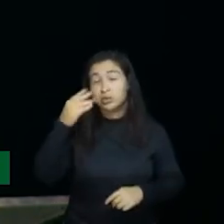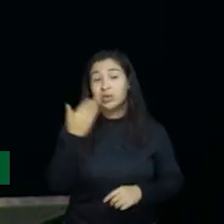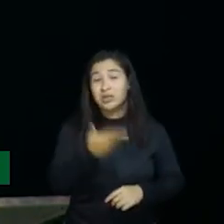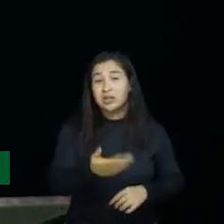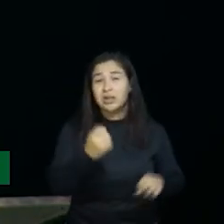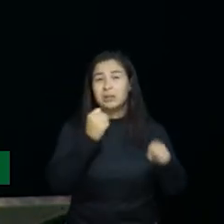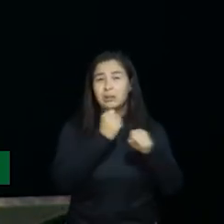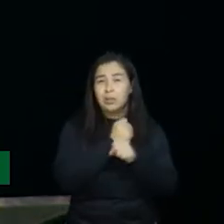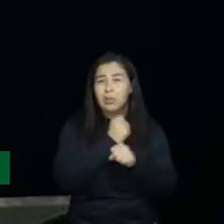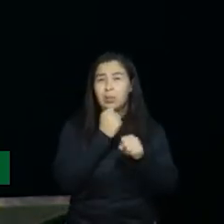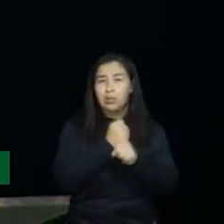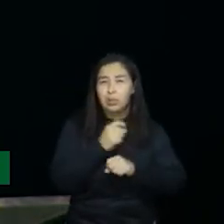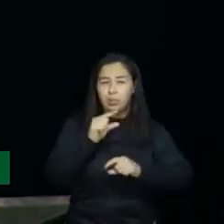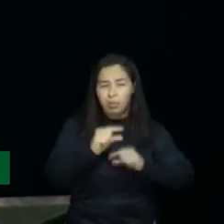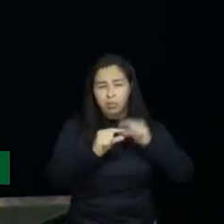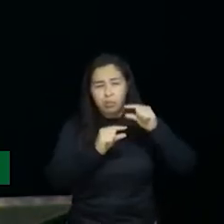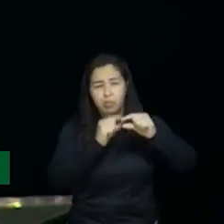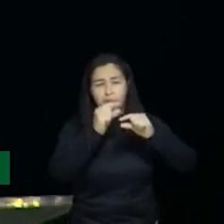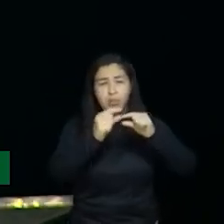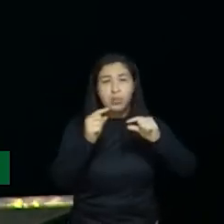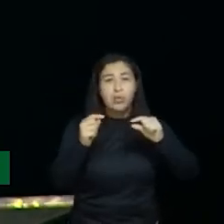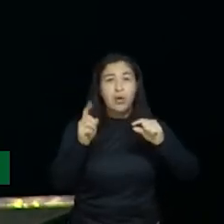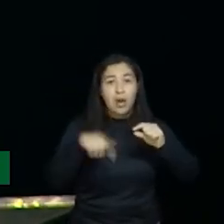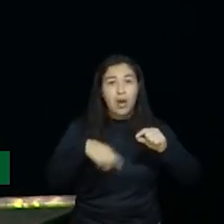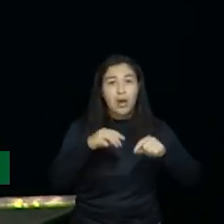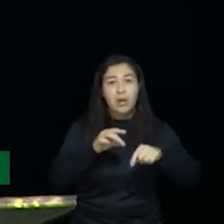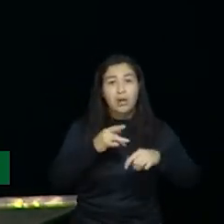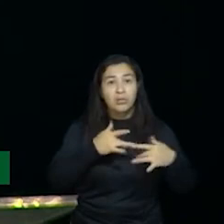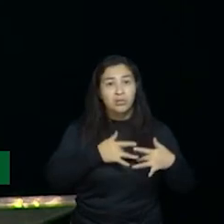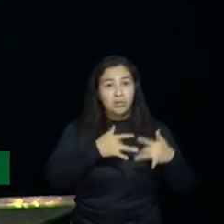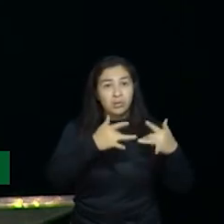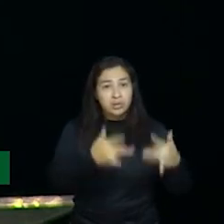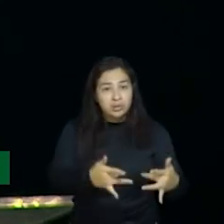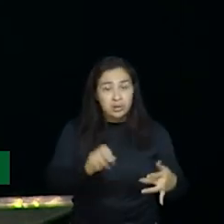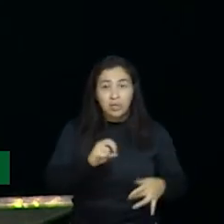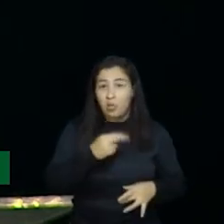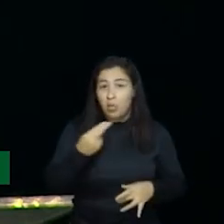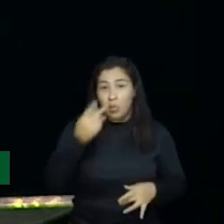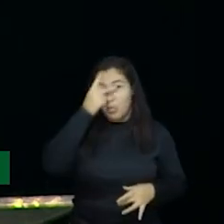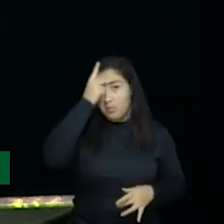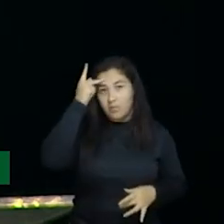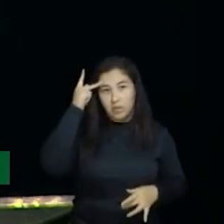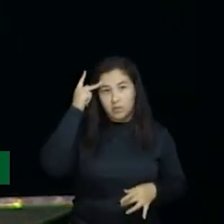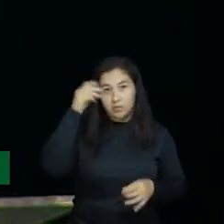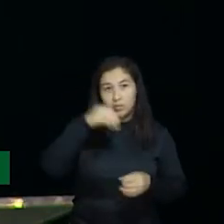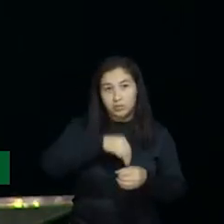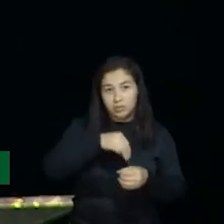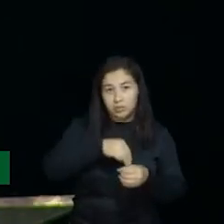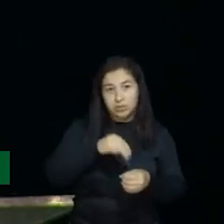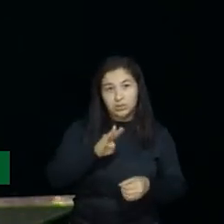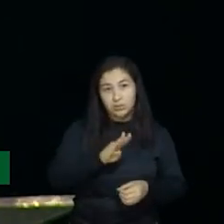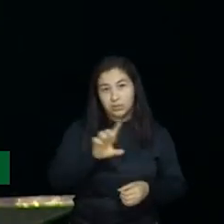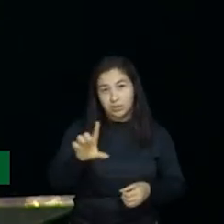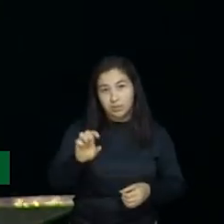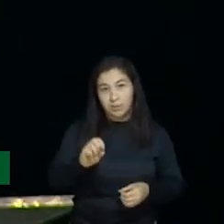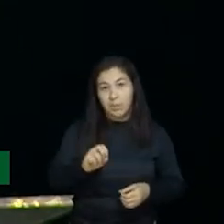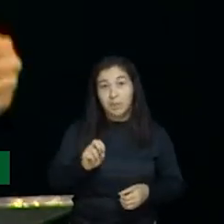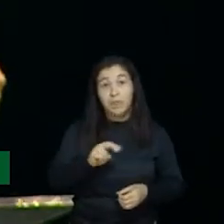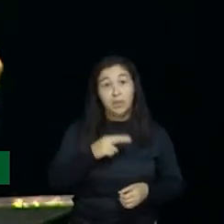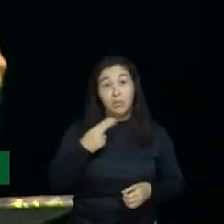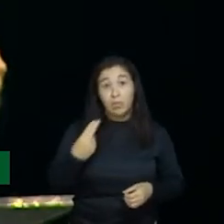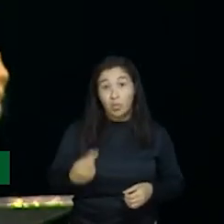a tijolo, ou com doações das empresas ou das pessoas da cidade de Blumenau, ou tijolo a tijolo